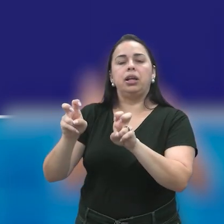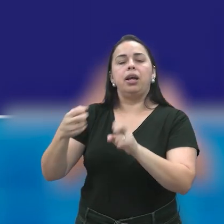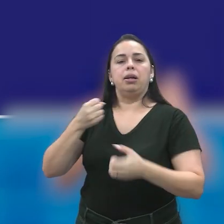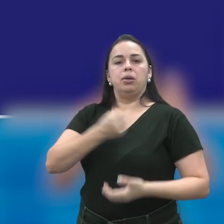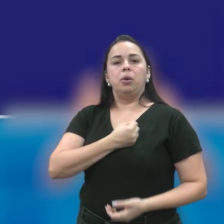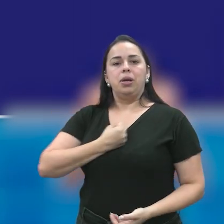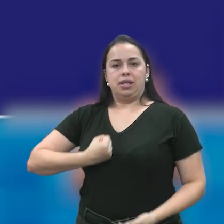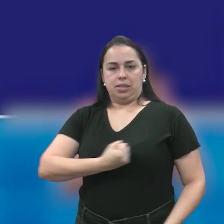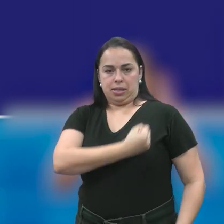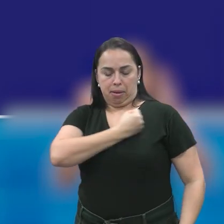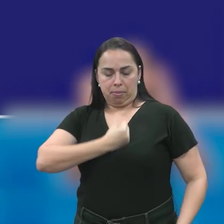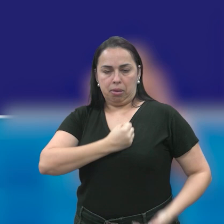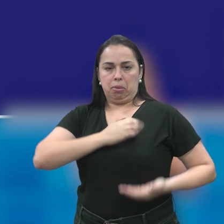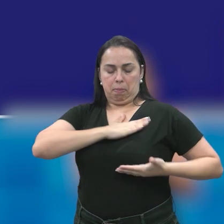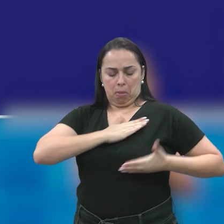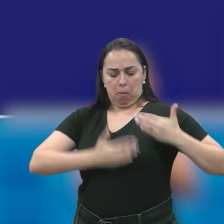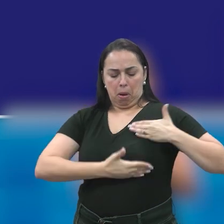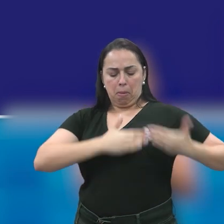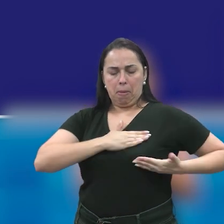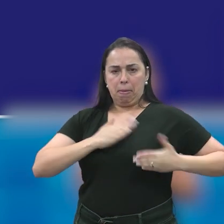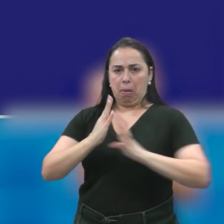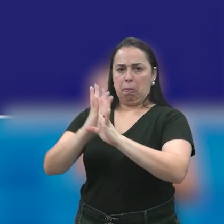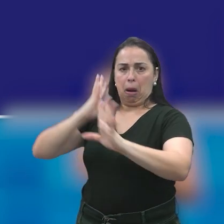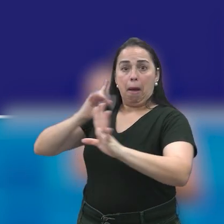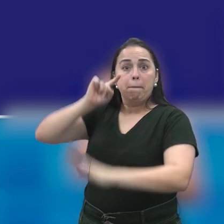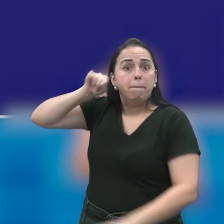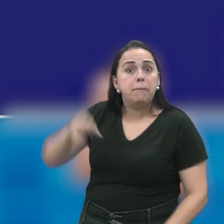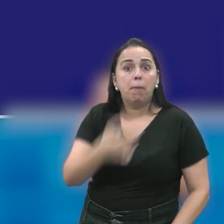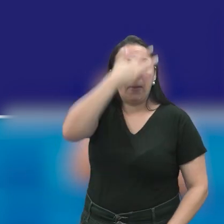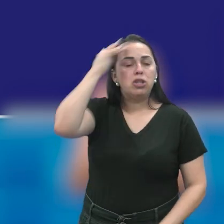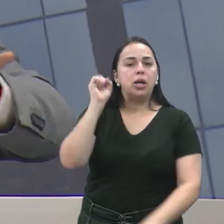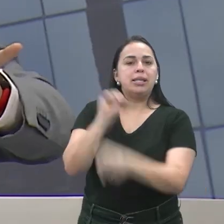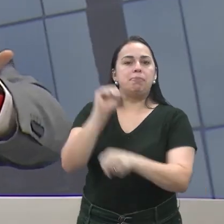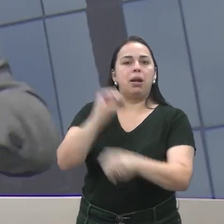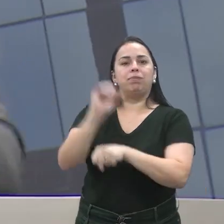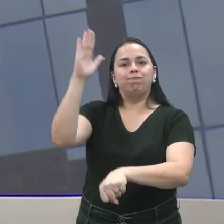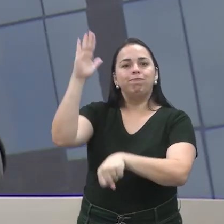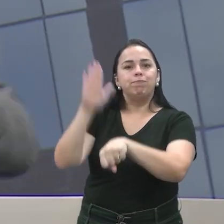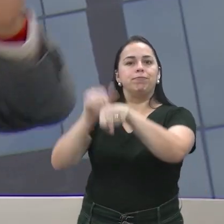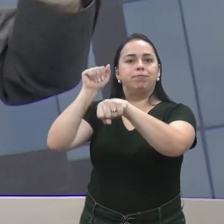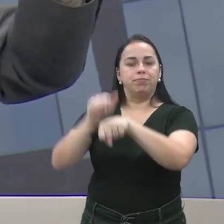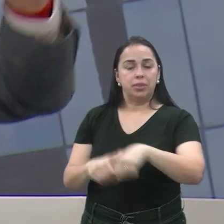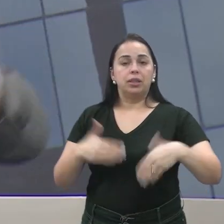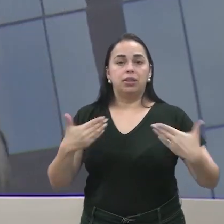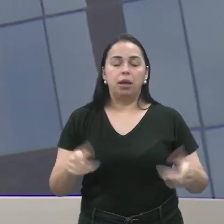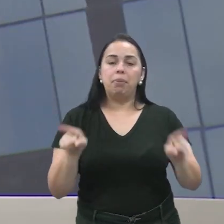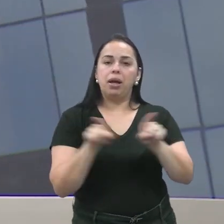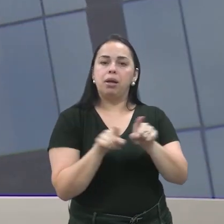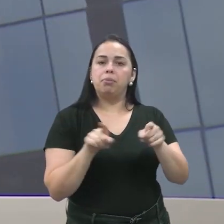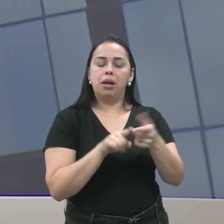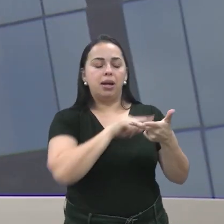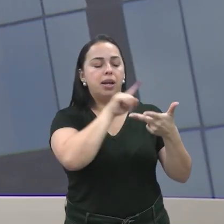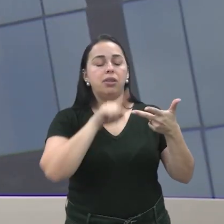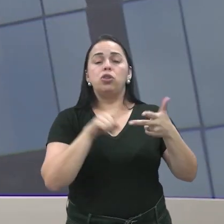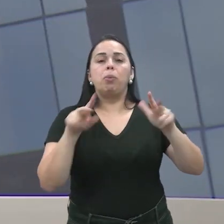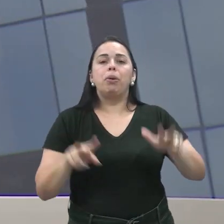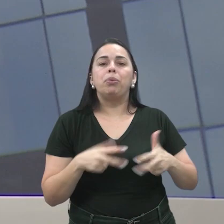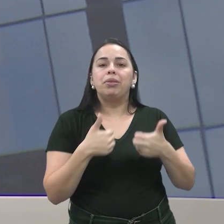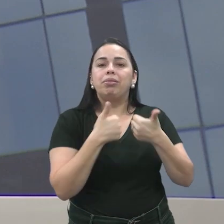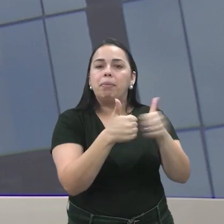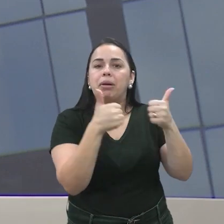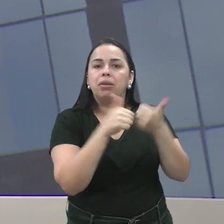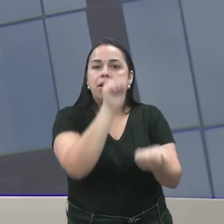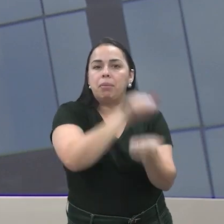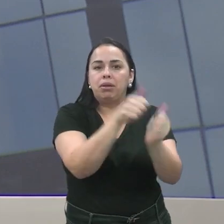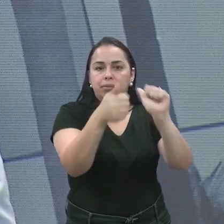de mamografia, que, segundo o vereador, ultrapassa 1.000 pacientes. Petit também reforçou a necessidade da oferta de transporte